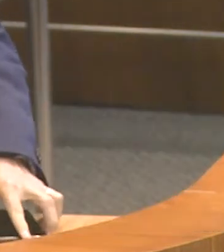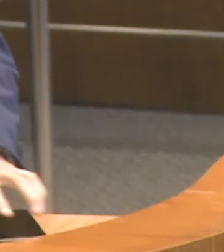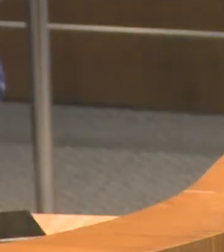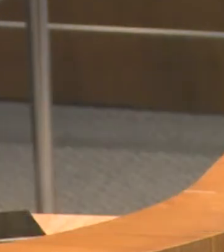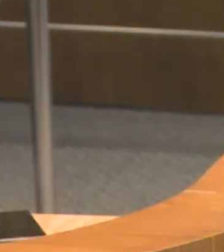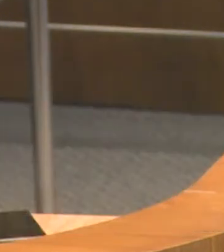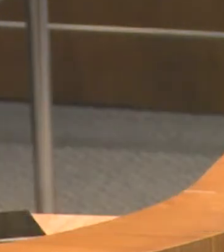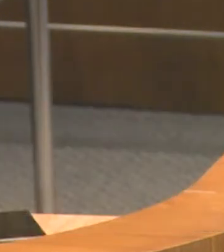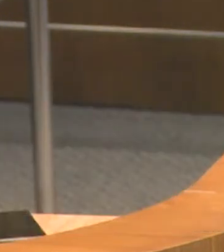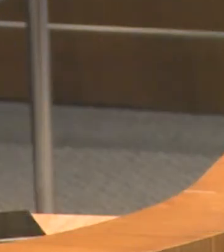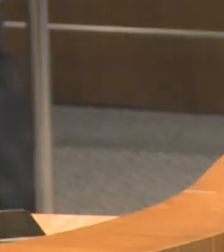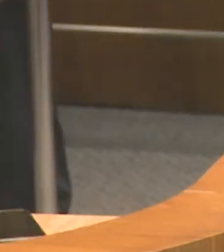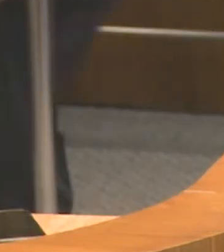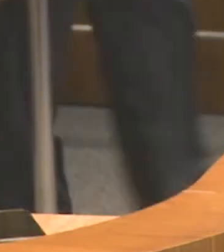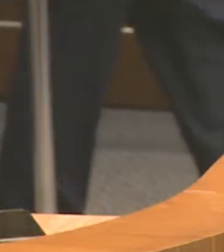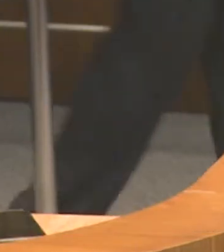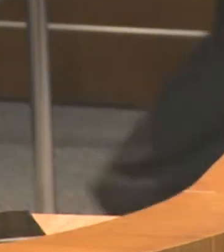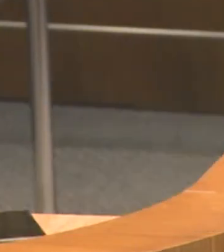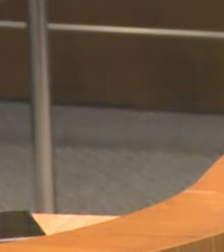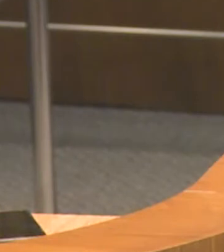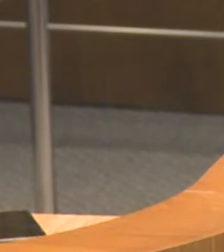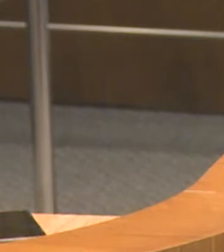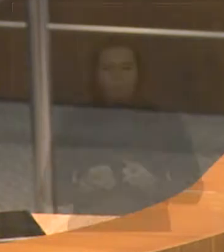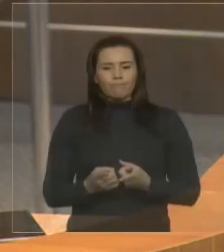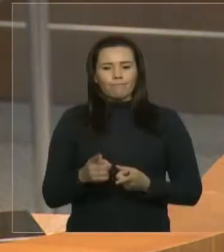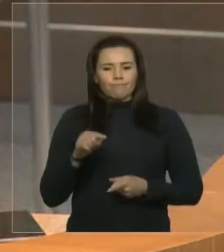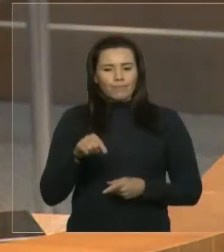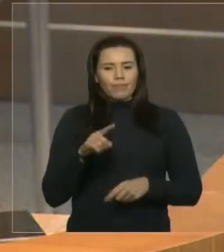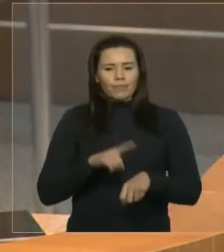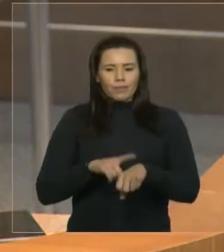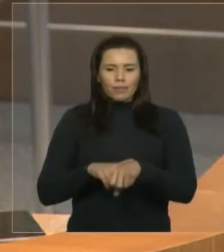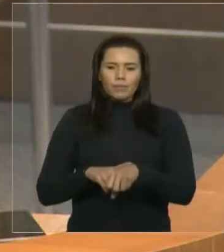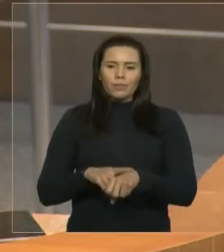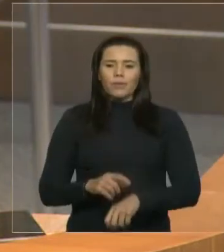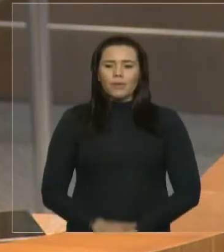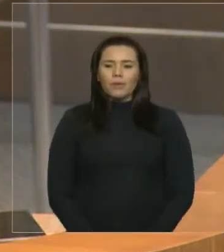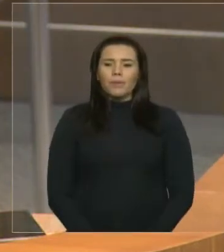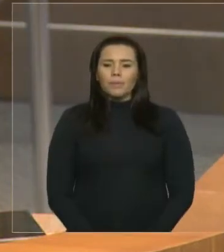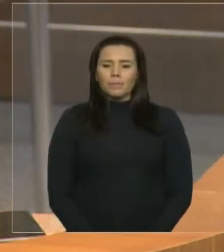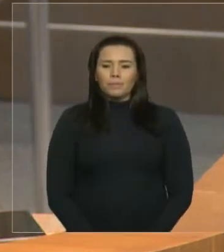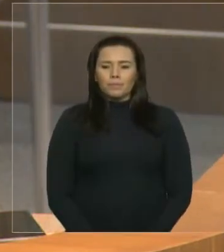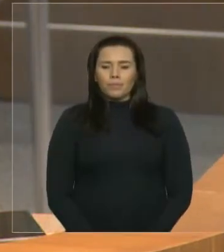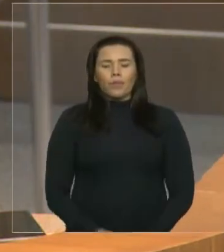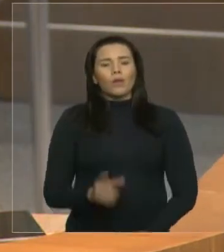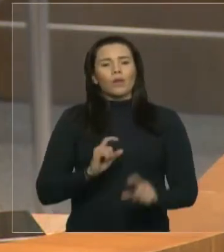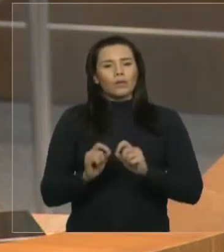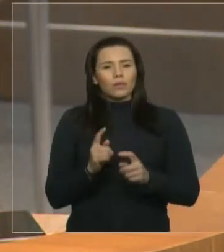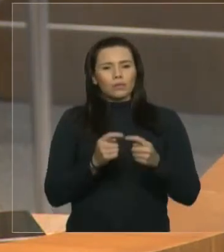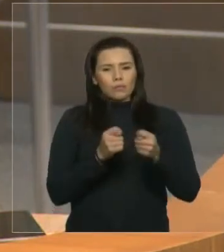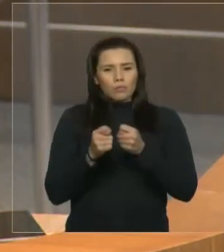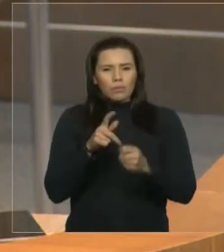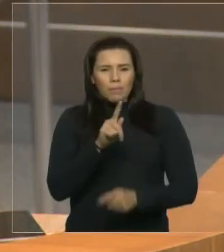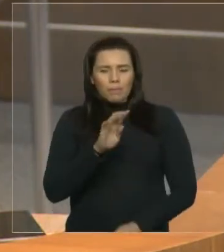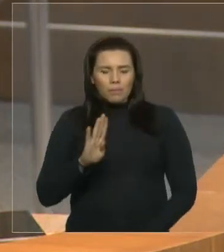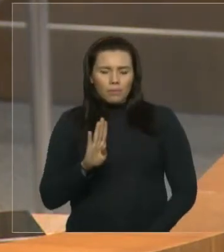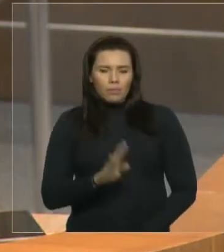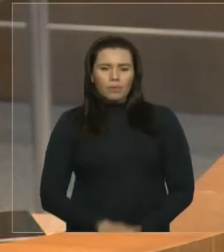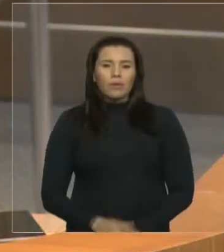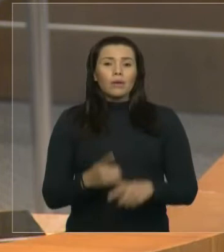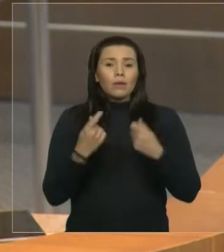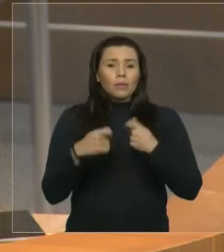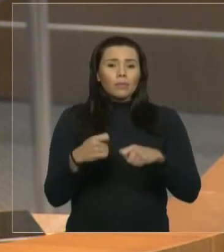Obviamente que aquele momento solene, inclusive faz parte do rito da administração pública, se faz necessário para